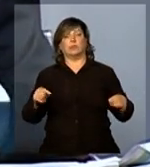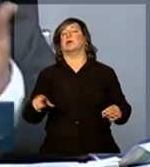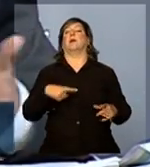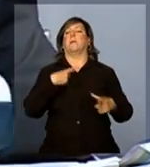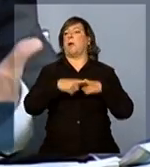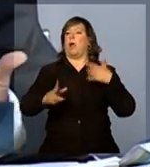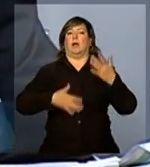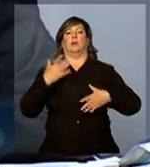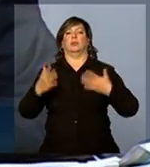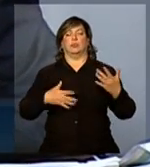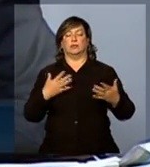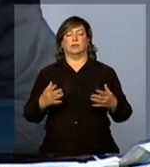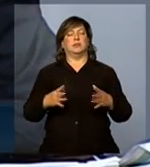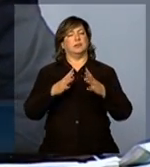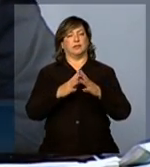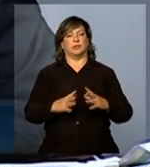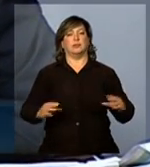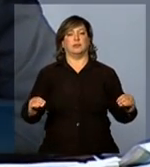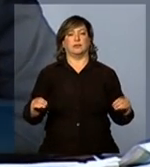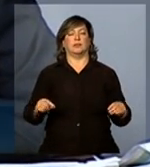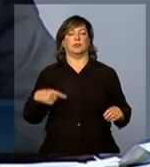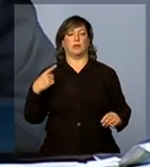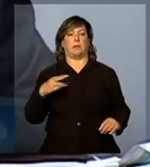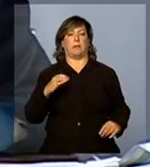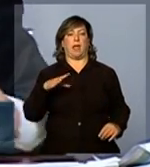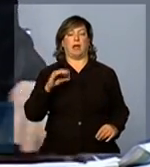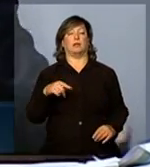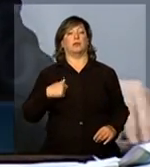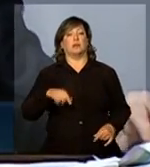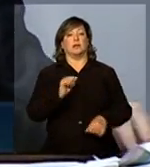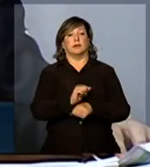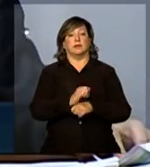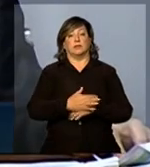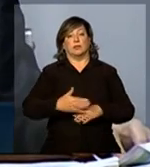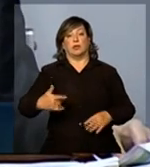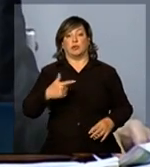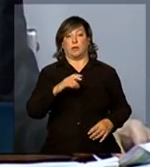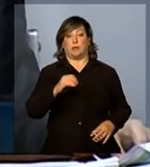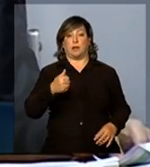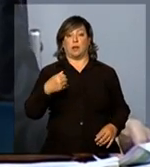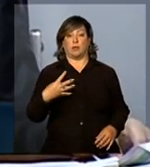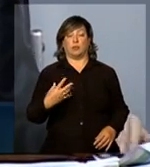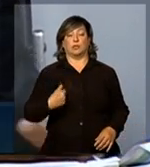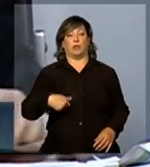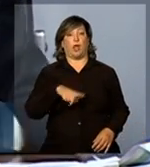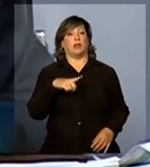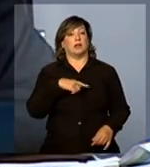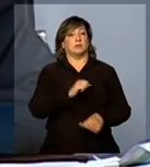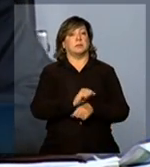uma acomodação do mercado, as perspectivas para 2014 são